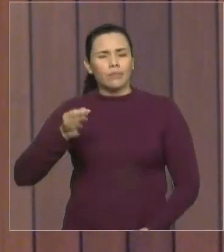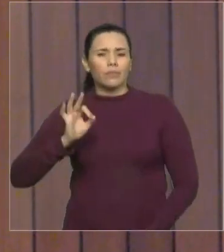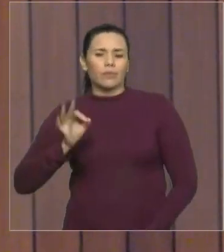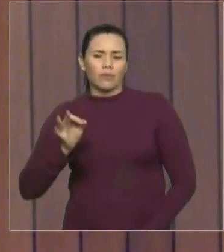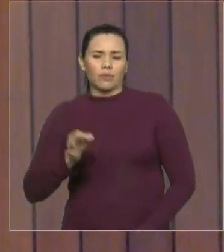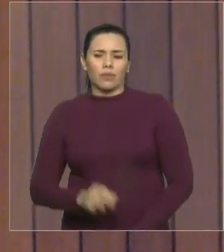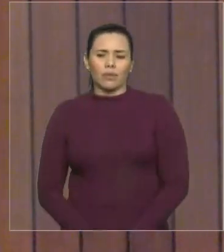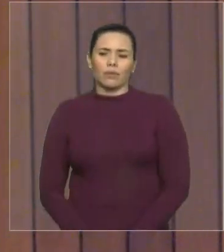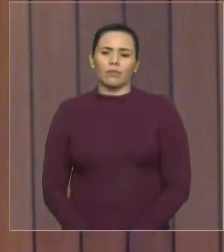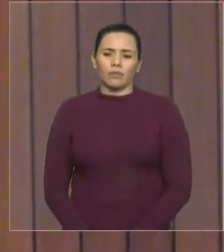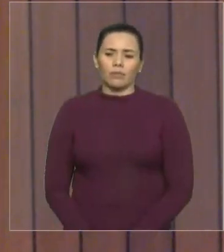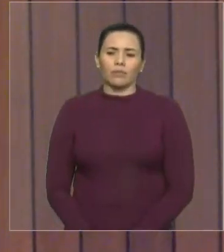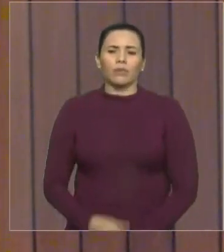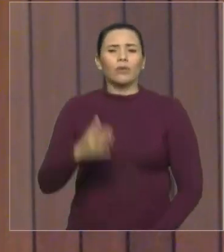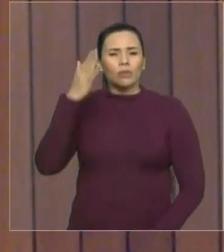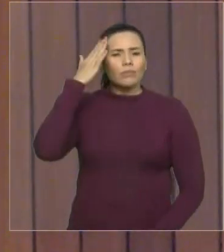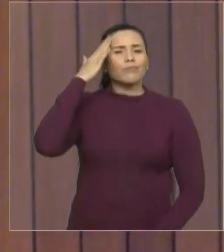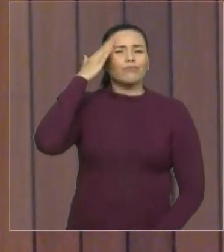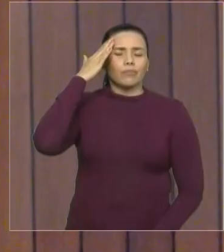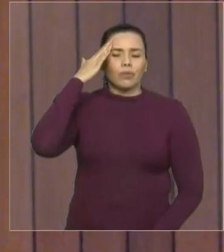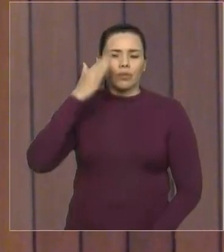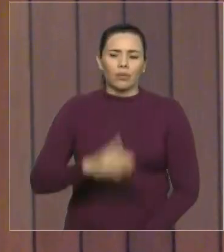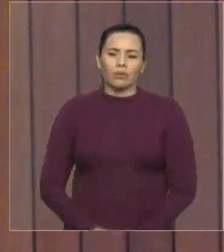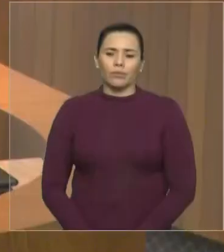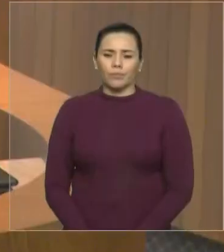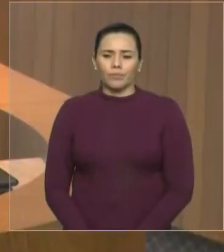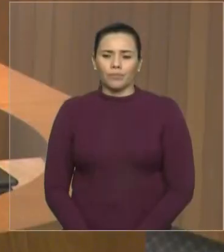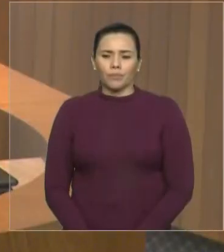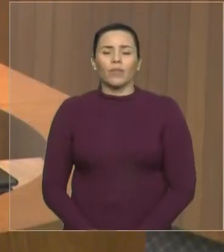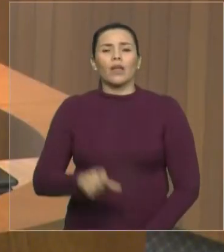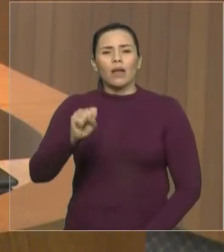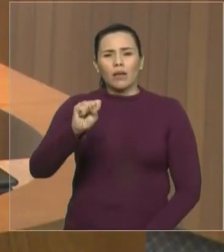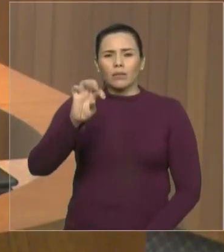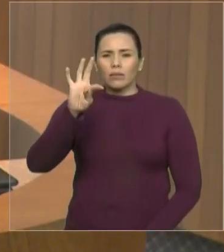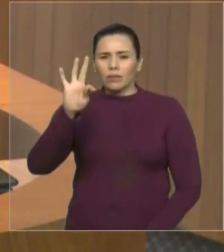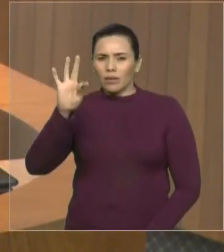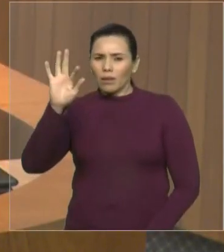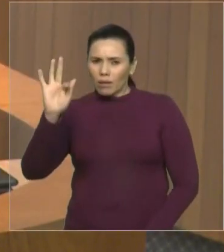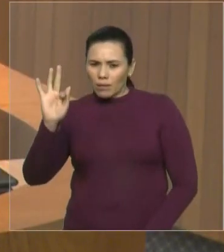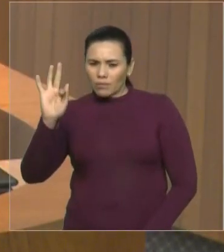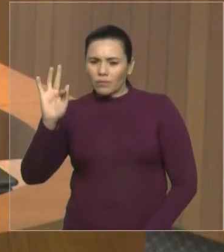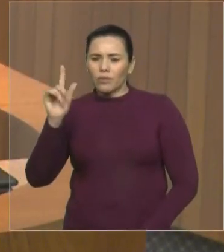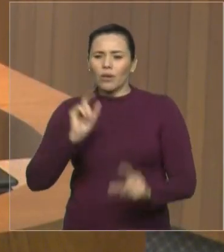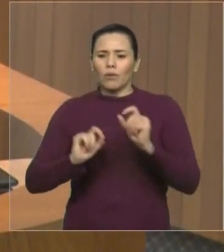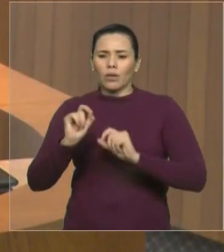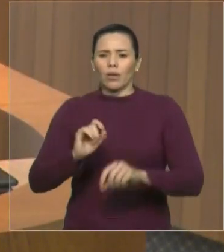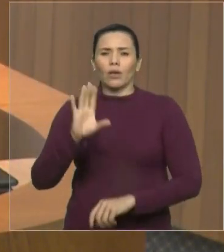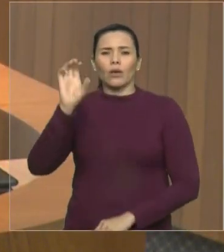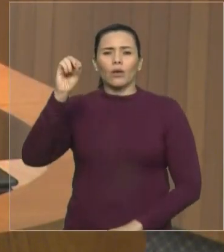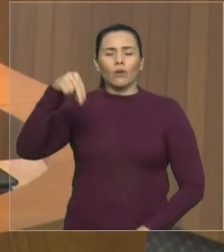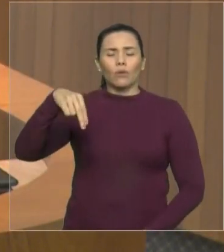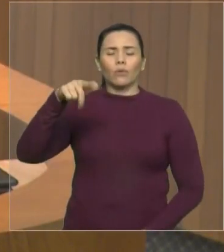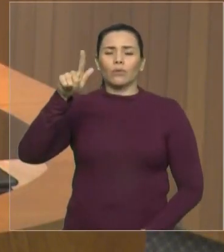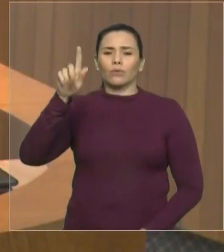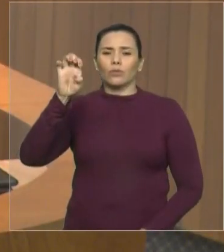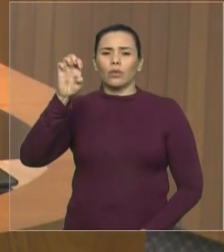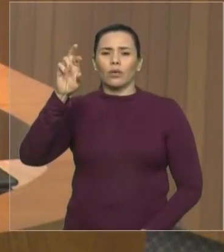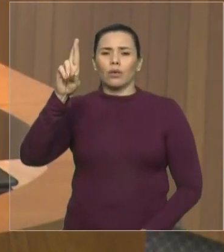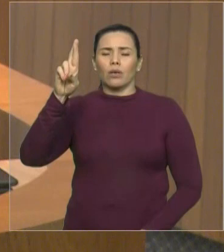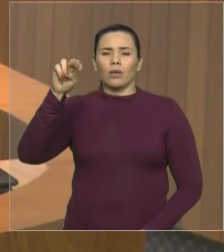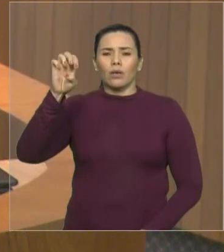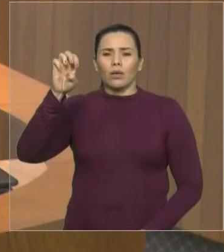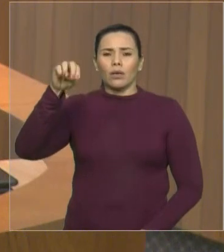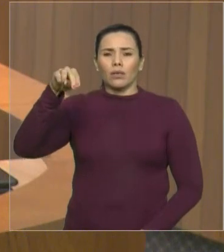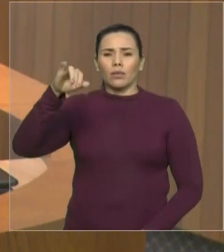já tem um entendimento jurisprudencial do STF todo em cima disso. É o que eles chamam de congeneridade. Pública transfere para